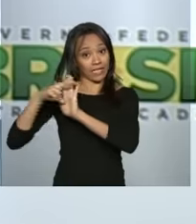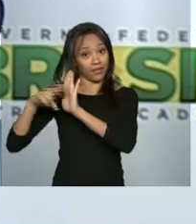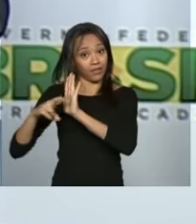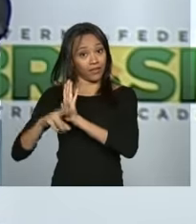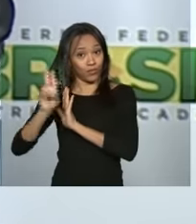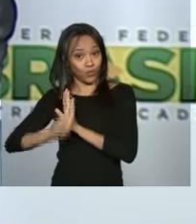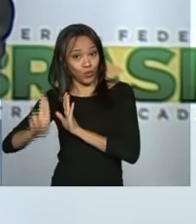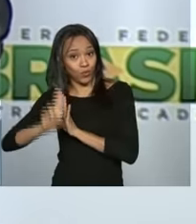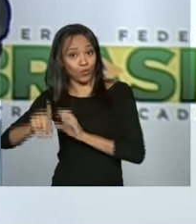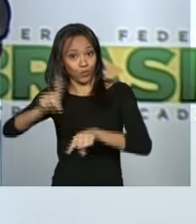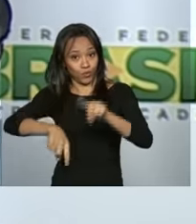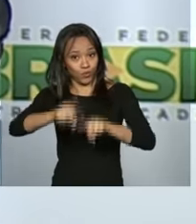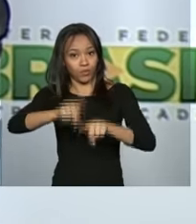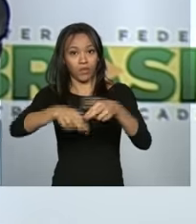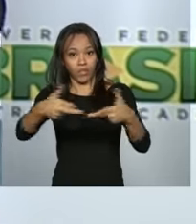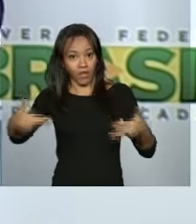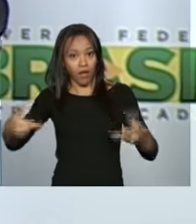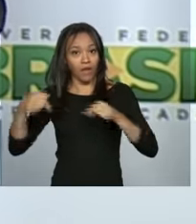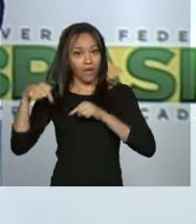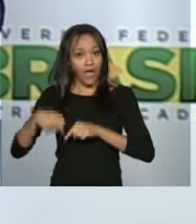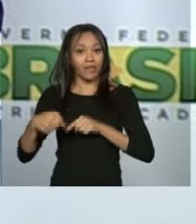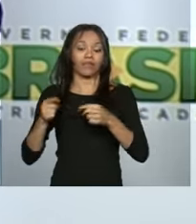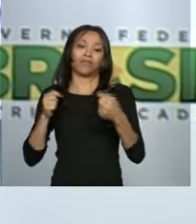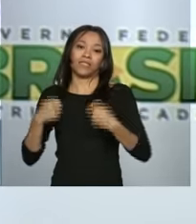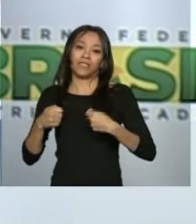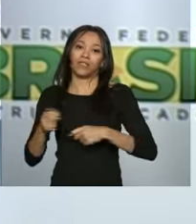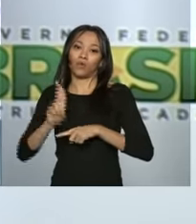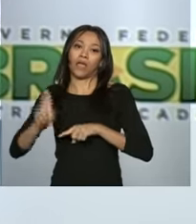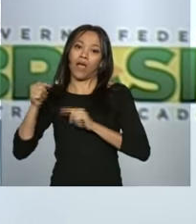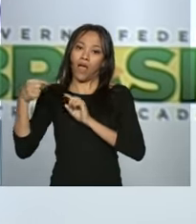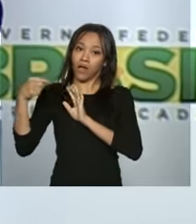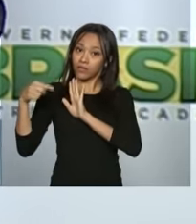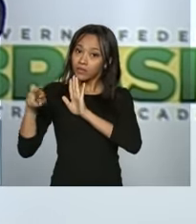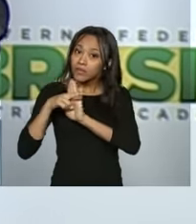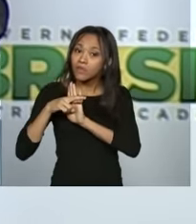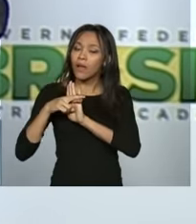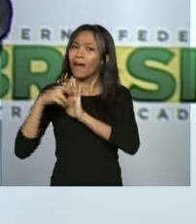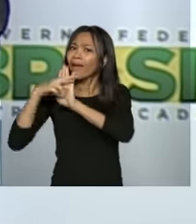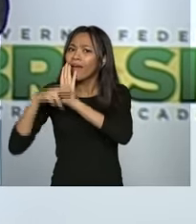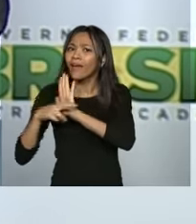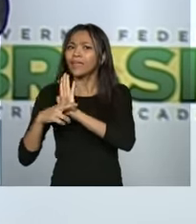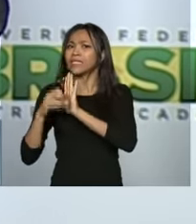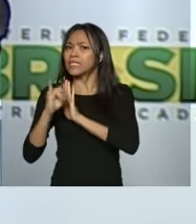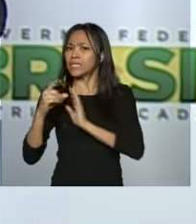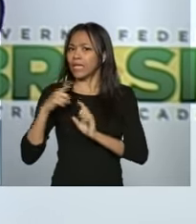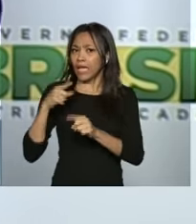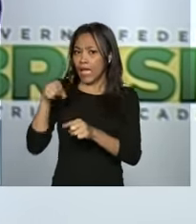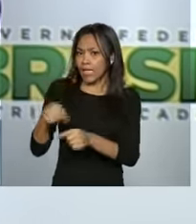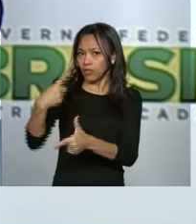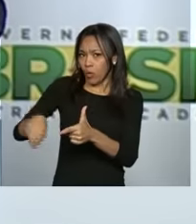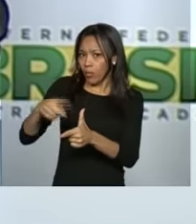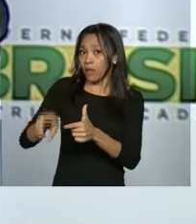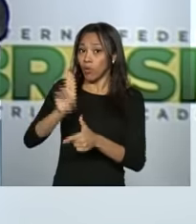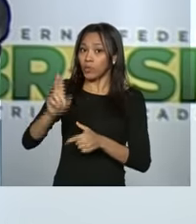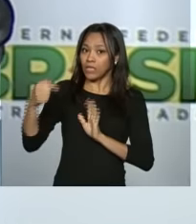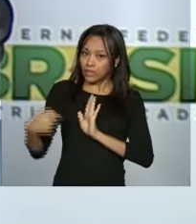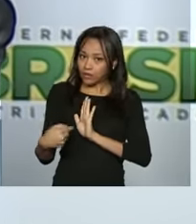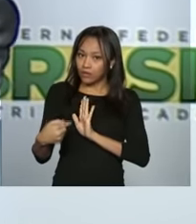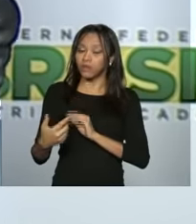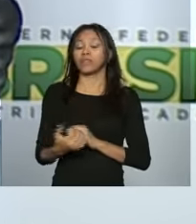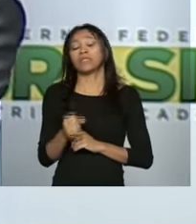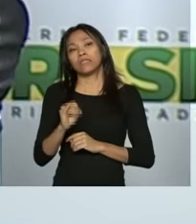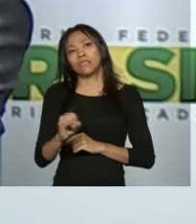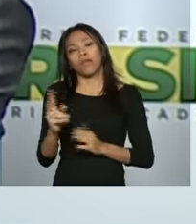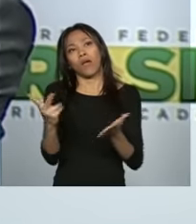dizendo o seguinte a utilização se dará nessas circunstâncias se o paciente tem esse e esse e esse problema usa isso se ele tem